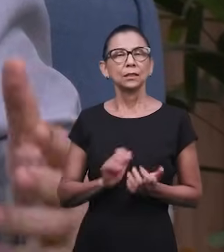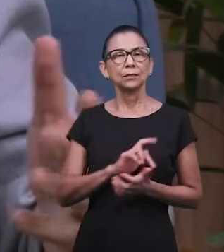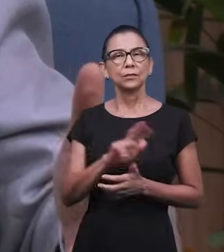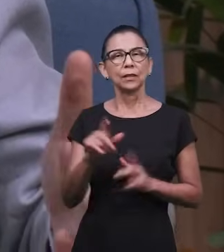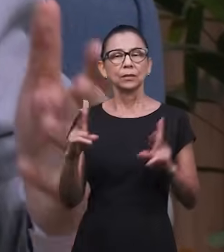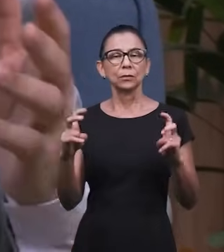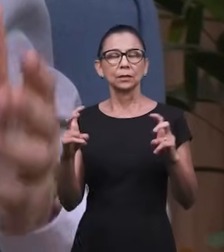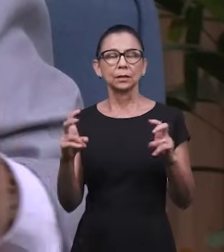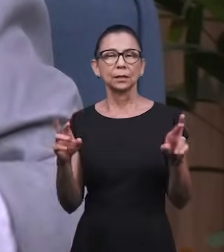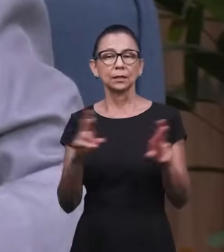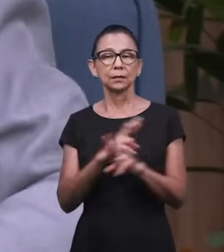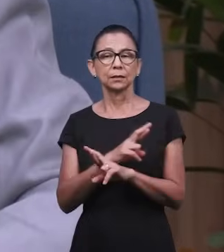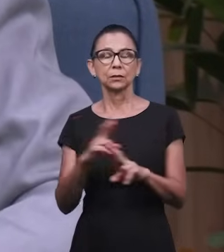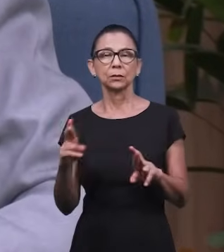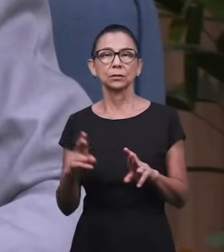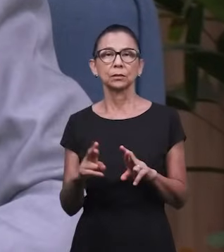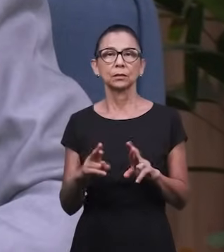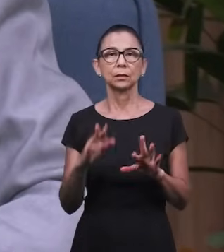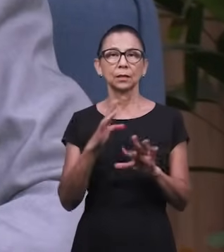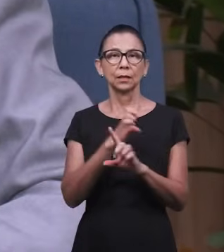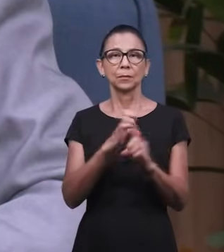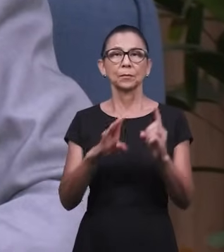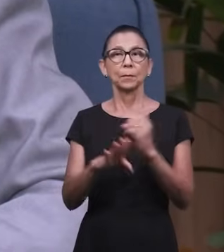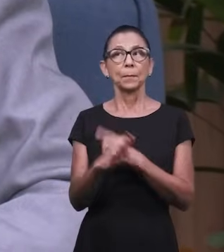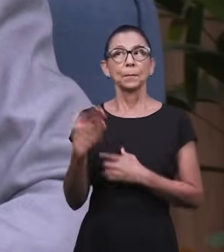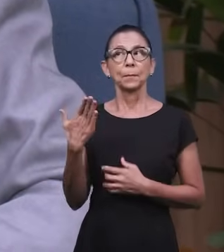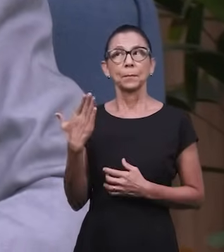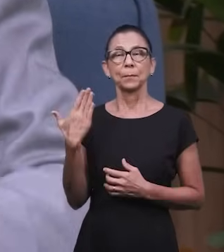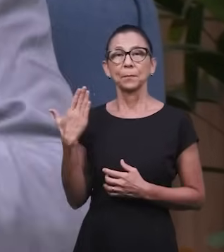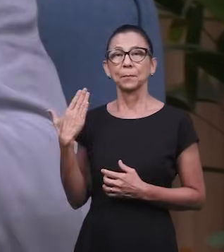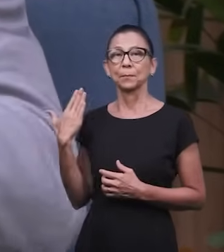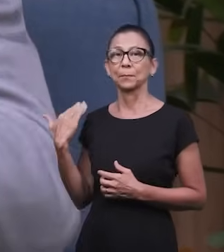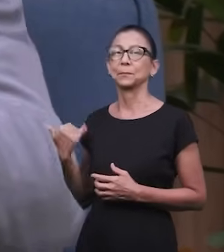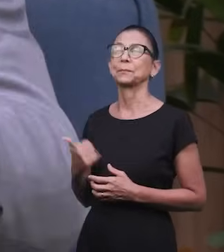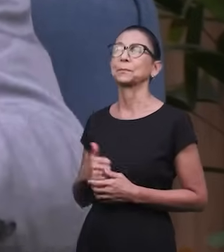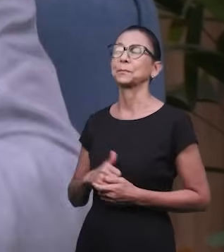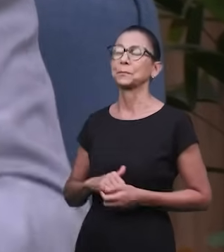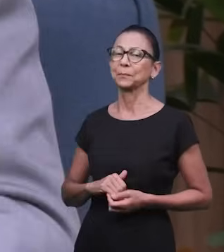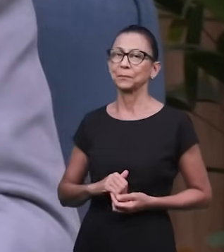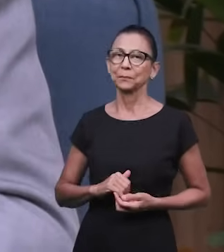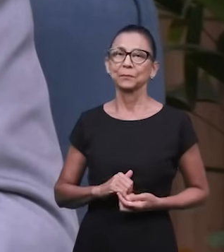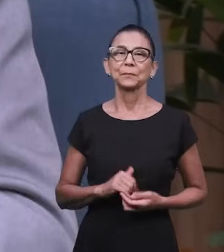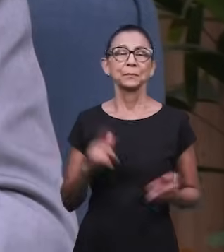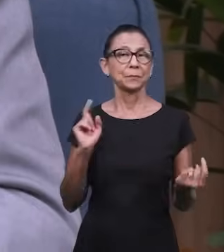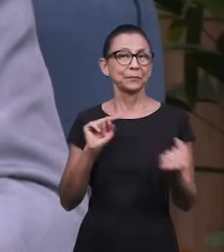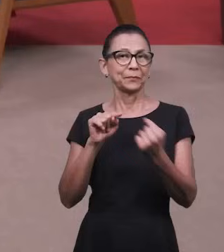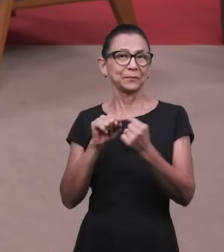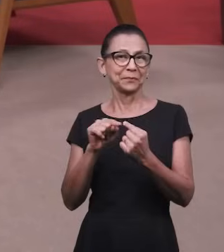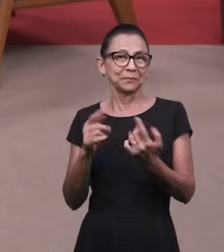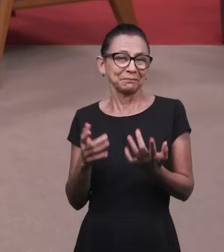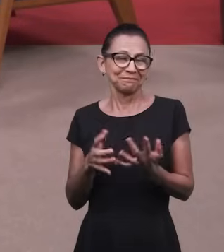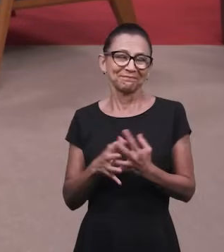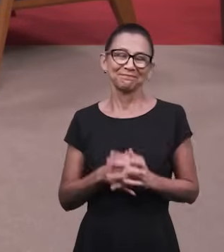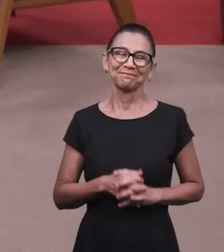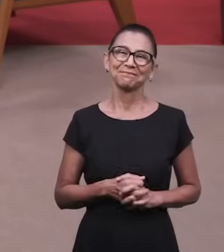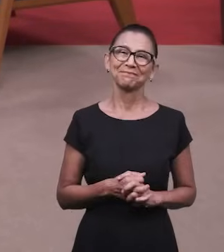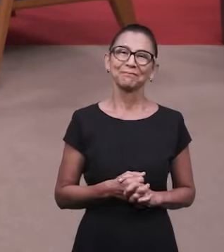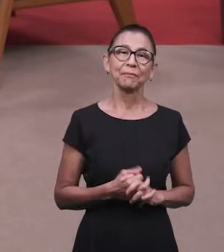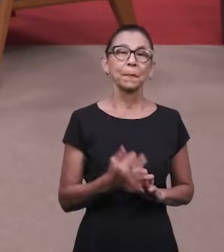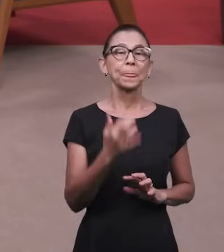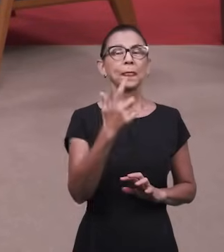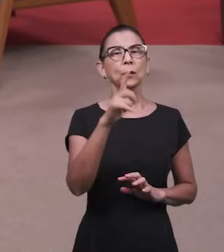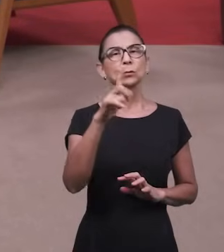afeitos associados à última escola bíblica dominical. Esse sempre é o nosso objetivo. Os